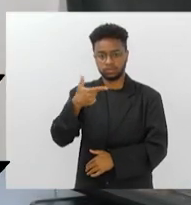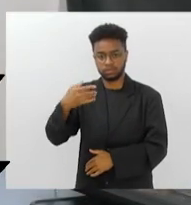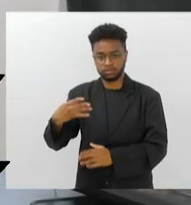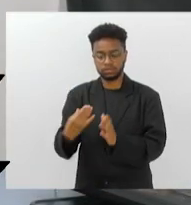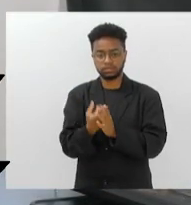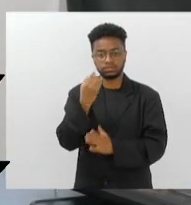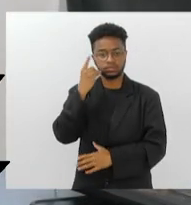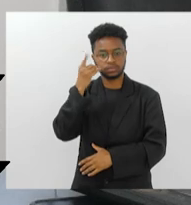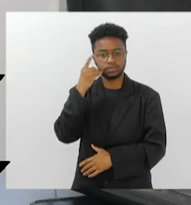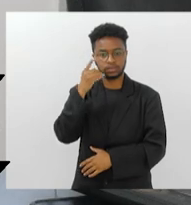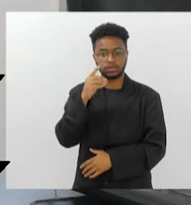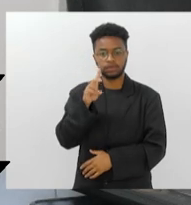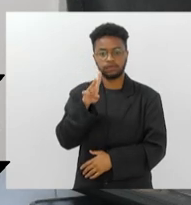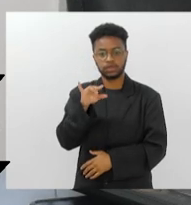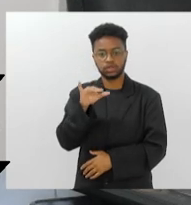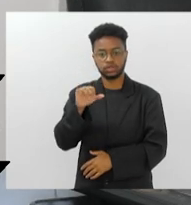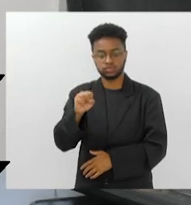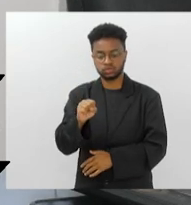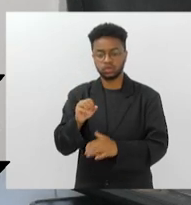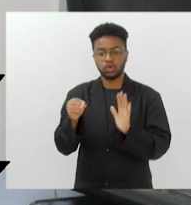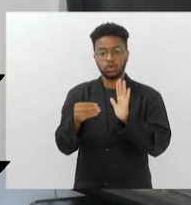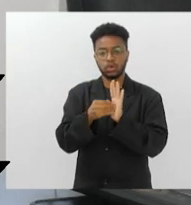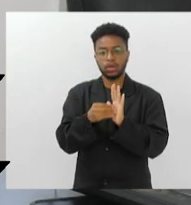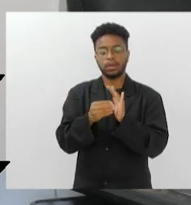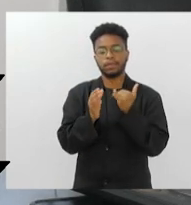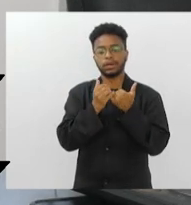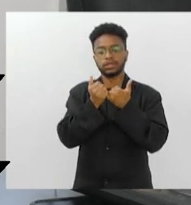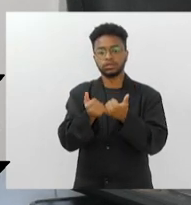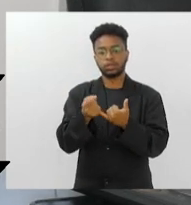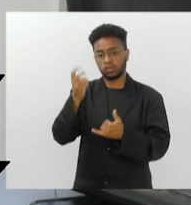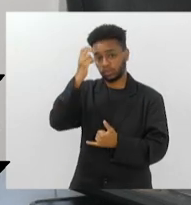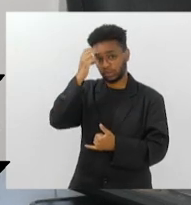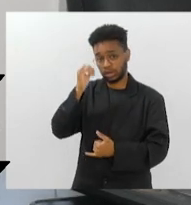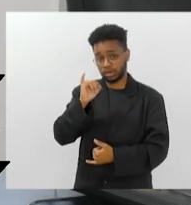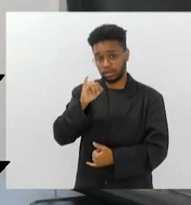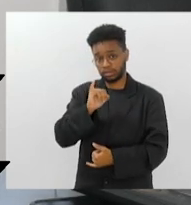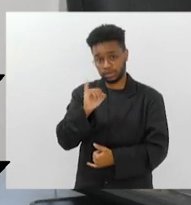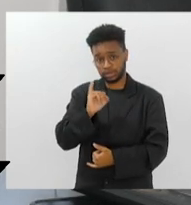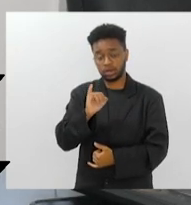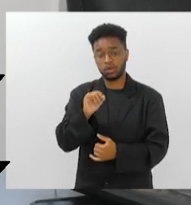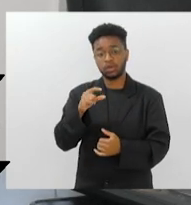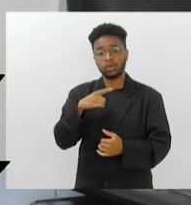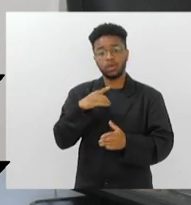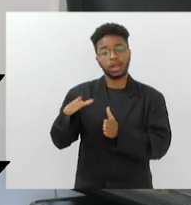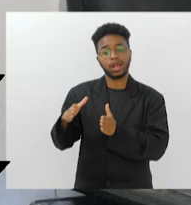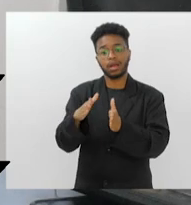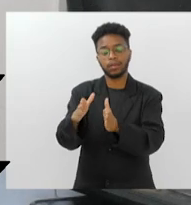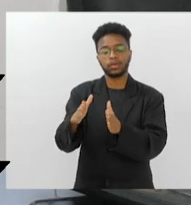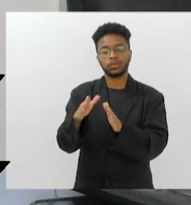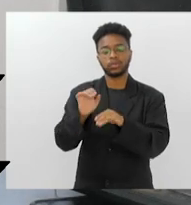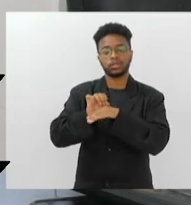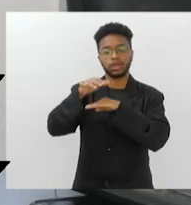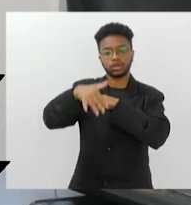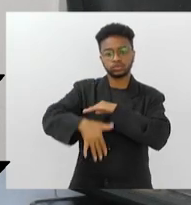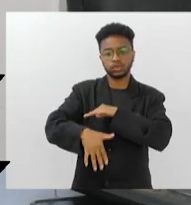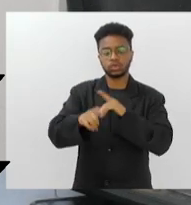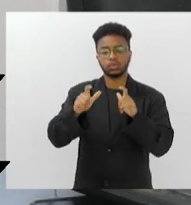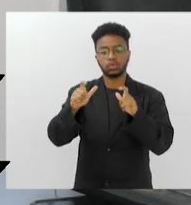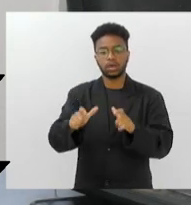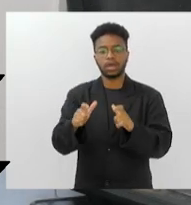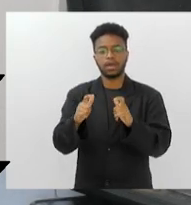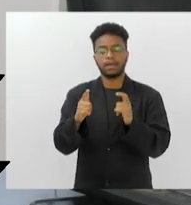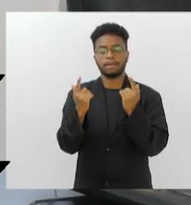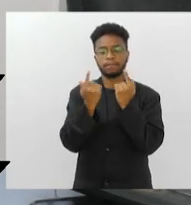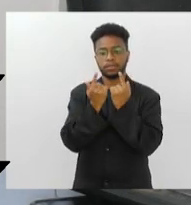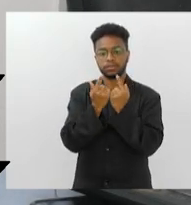deputado Vinícius kolino que declara patrimônio material cultural do Estado do Rio de Janeiro a rota das cachoeiras localizada no Município de Magé parecer Deputado